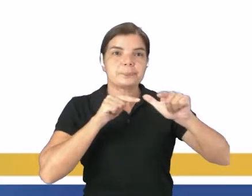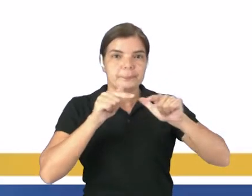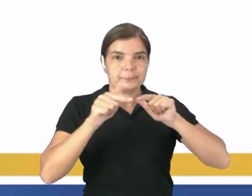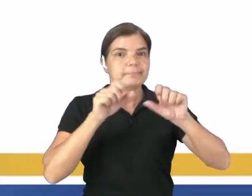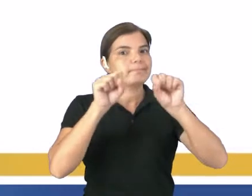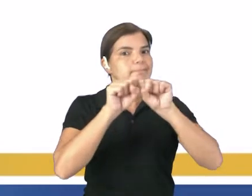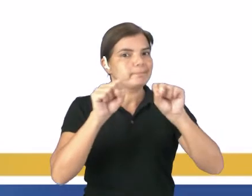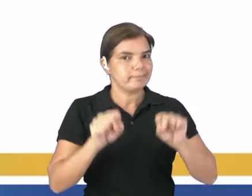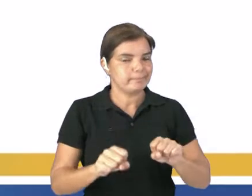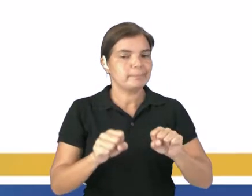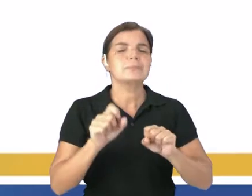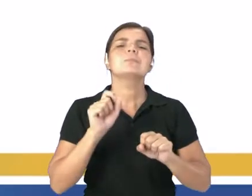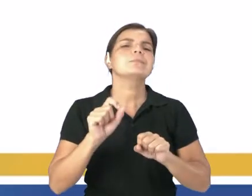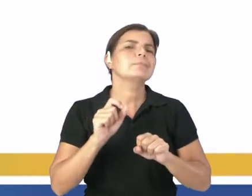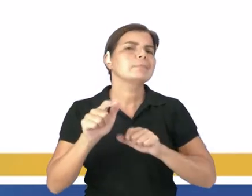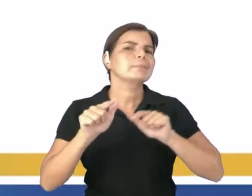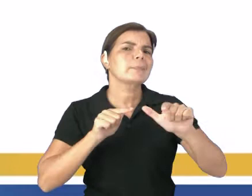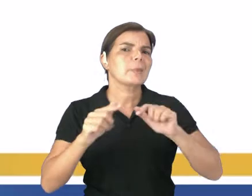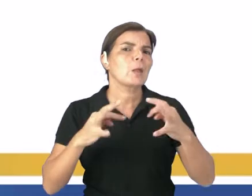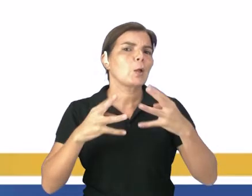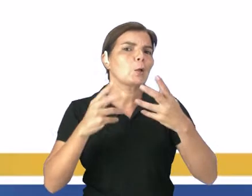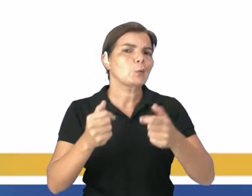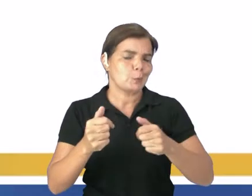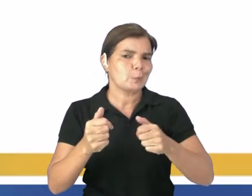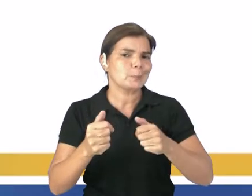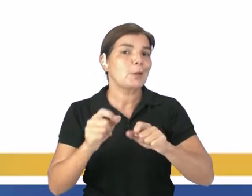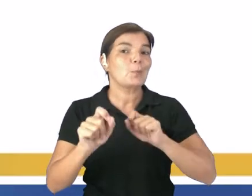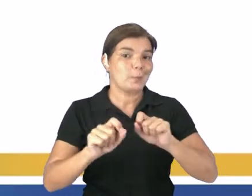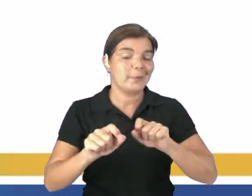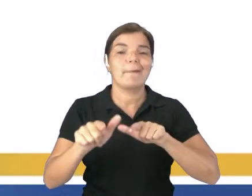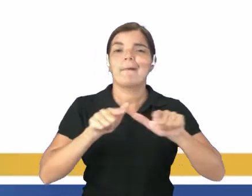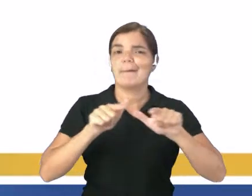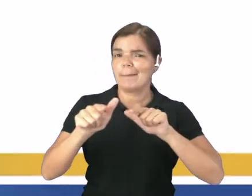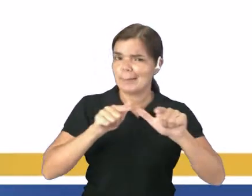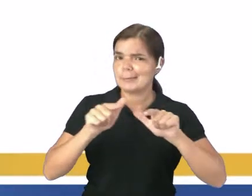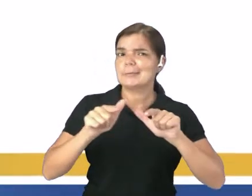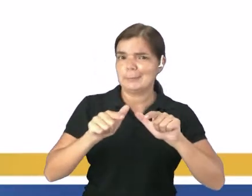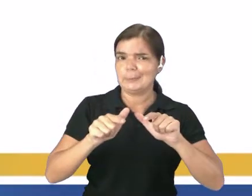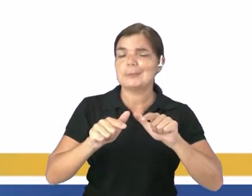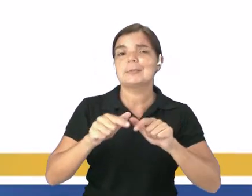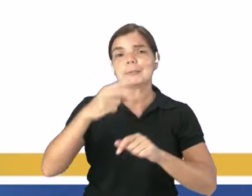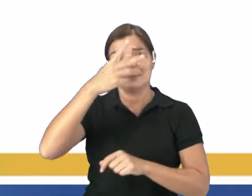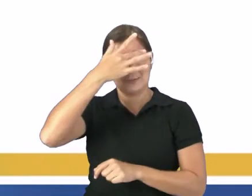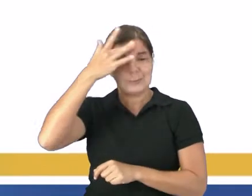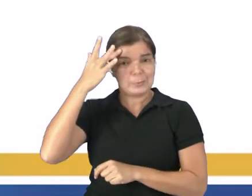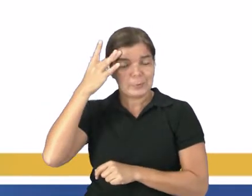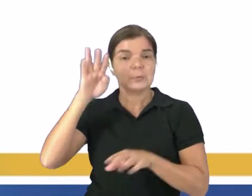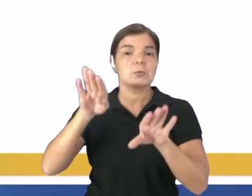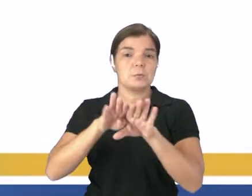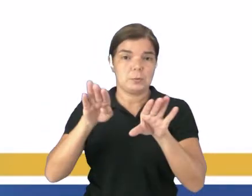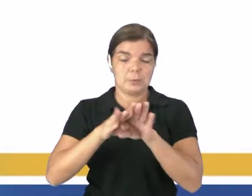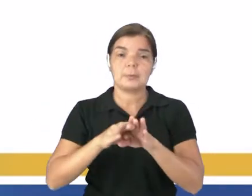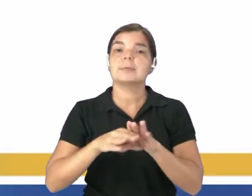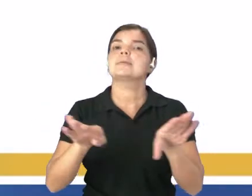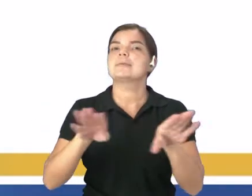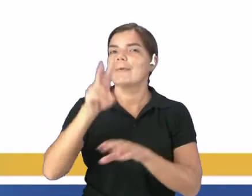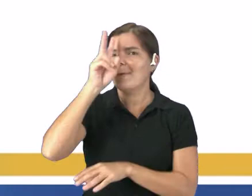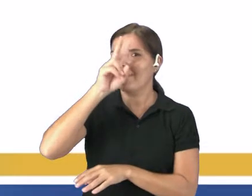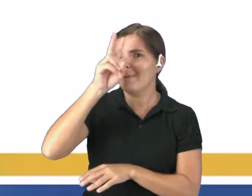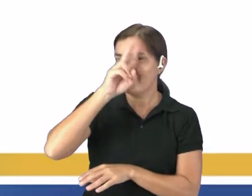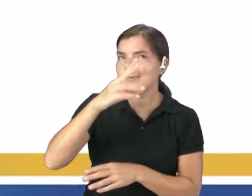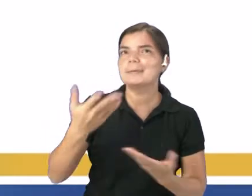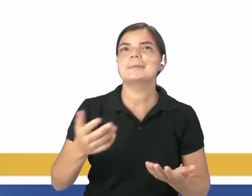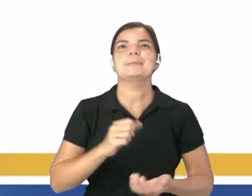sistema. O trabalho é toda atividade humana que interfere na natureza produzindo bens e serviços. Lembrem disso, tá